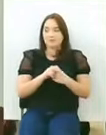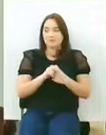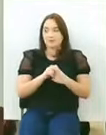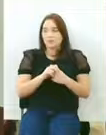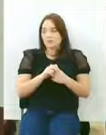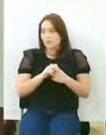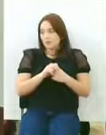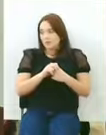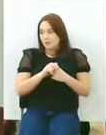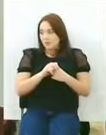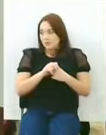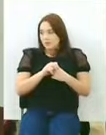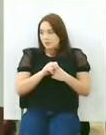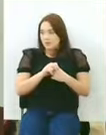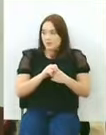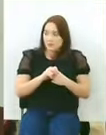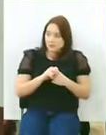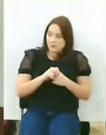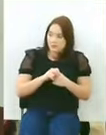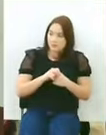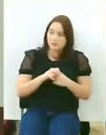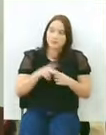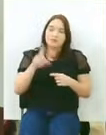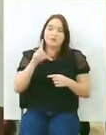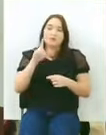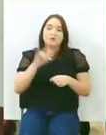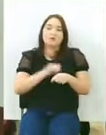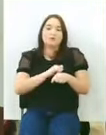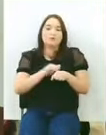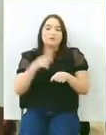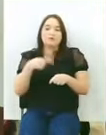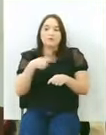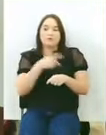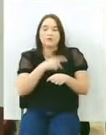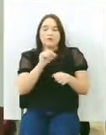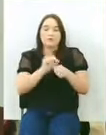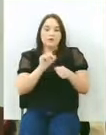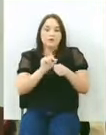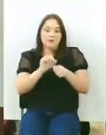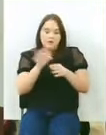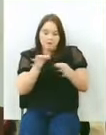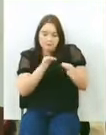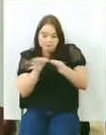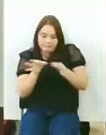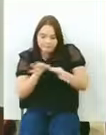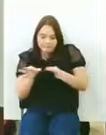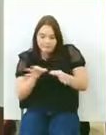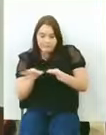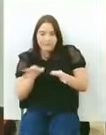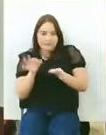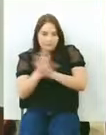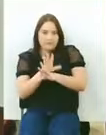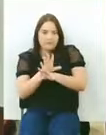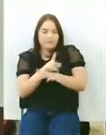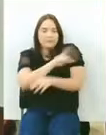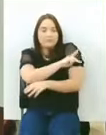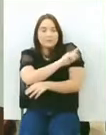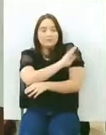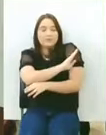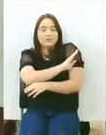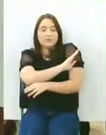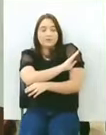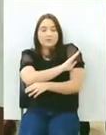Uma vez, um pastor apresentou um projeto para uma igreja que estava estagnada para que ela voltasse a crescer. E aí um